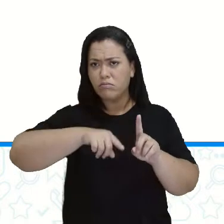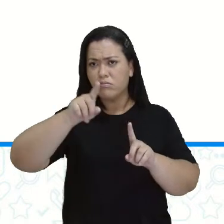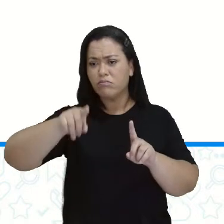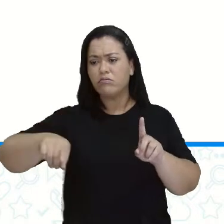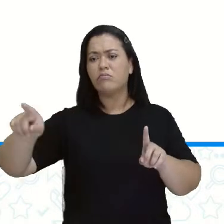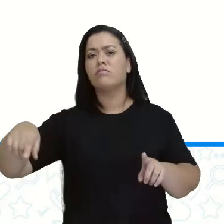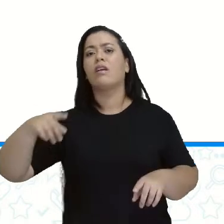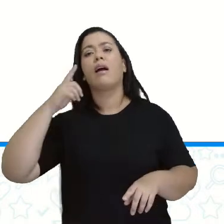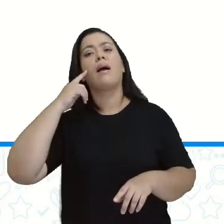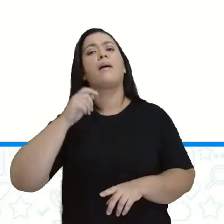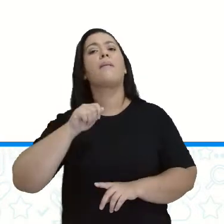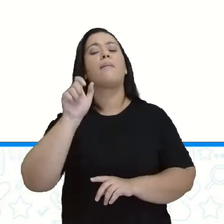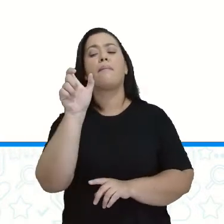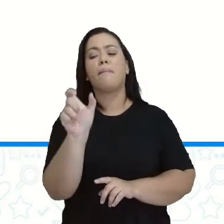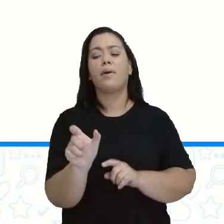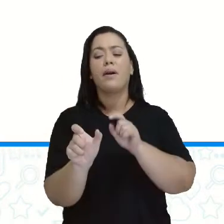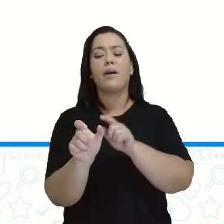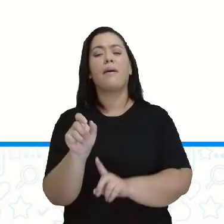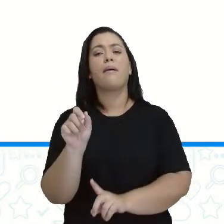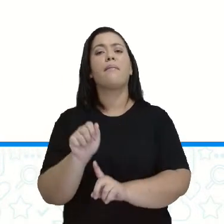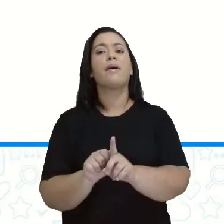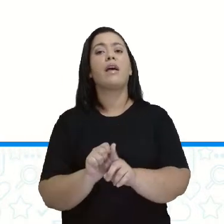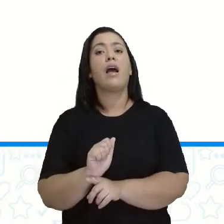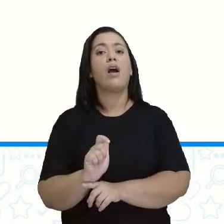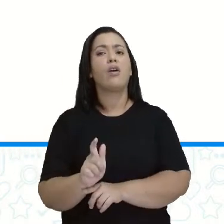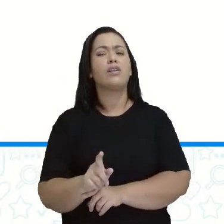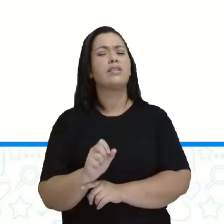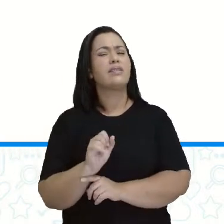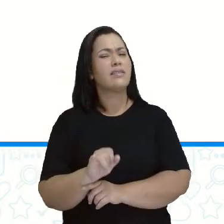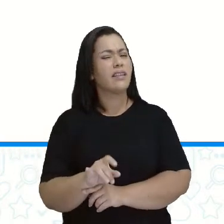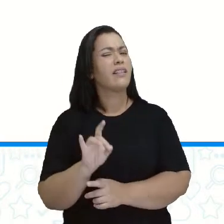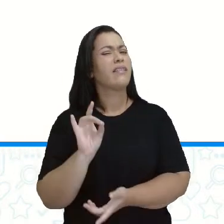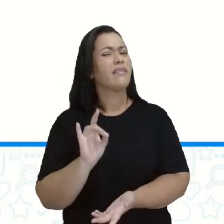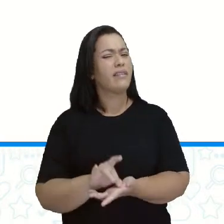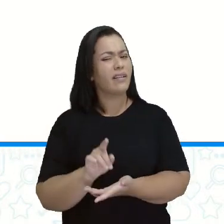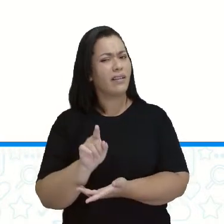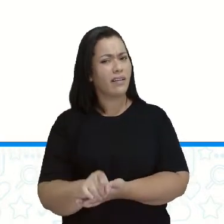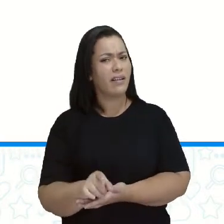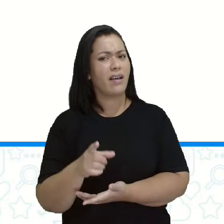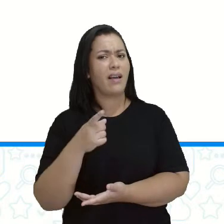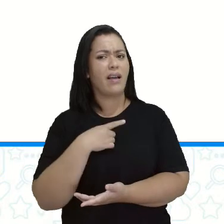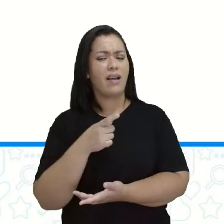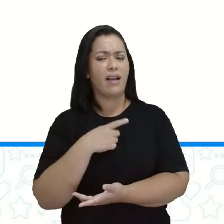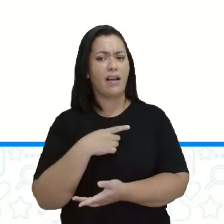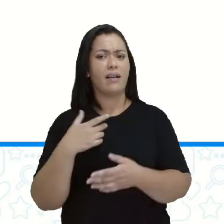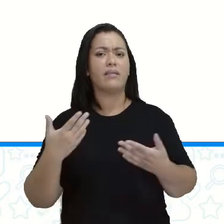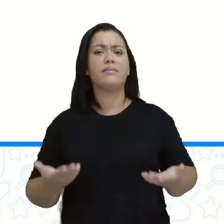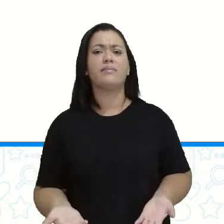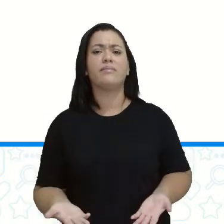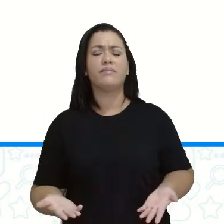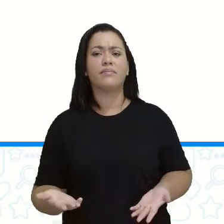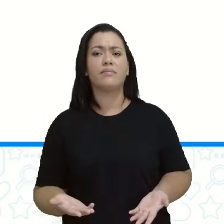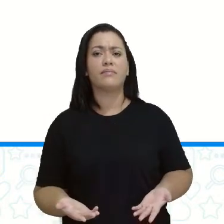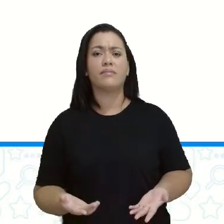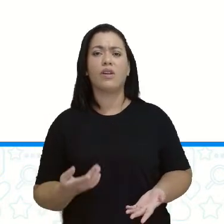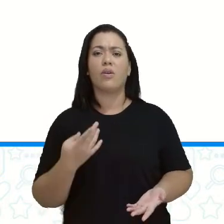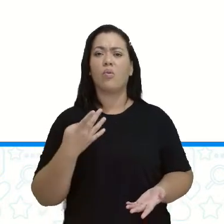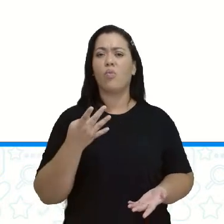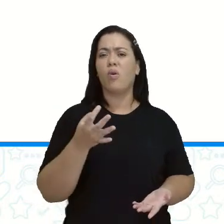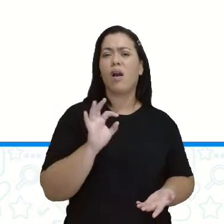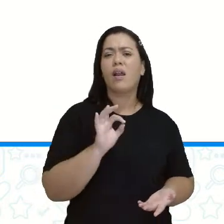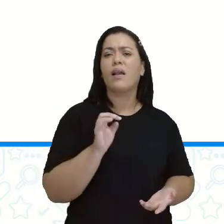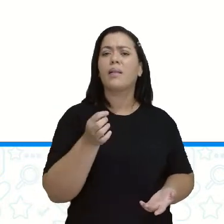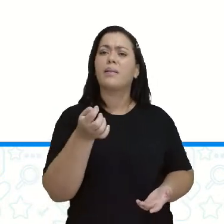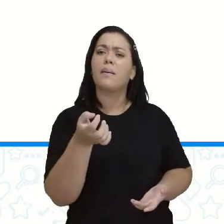ali do mês de agosto e verificar se realmente estava tocando, né? Estava ali no 40, se